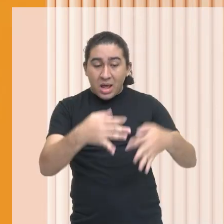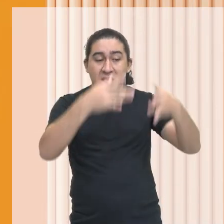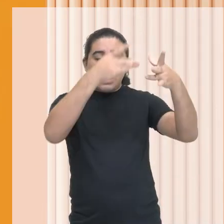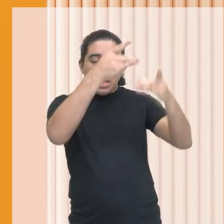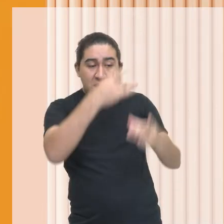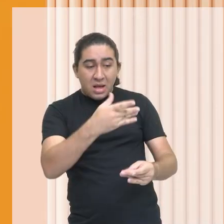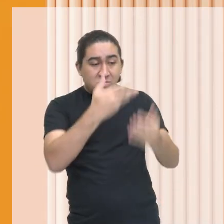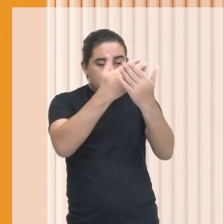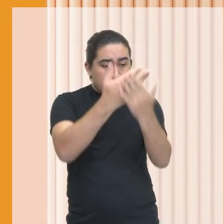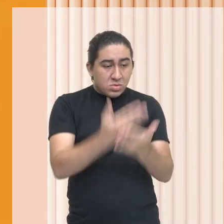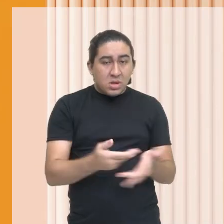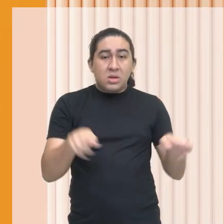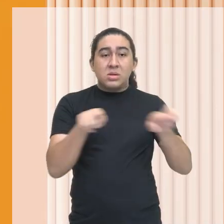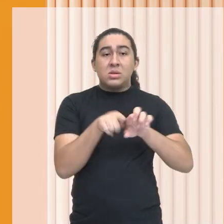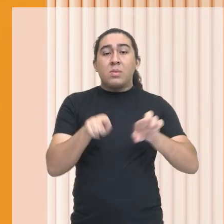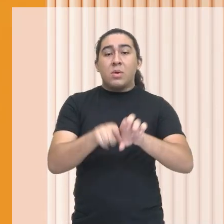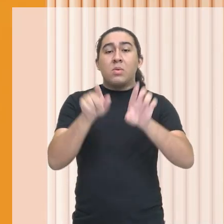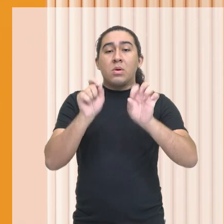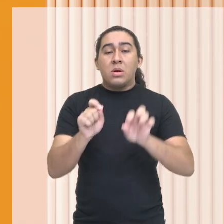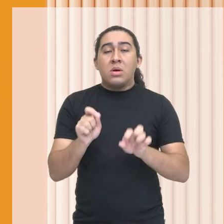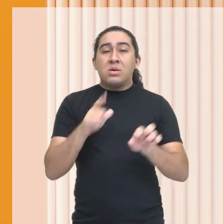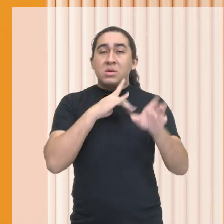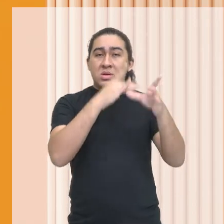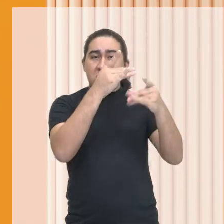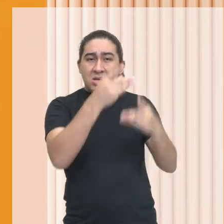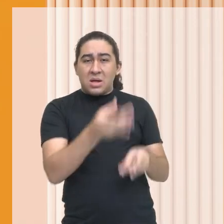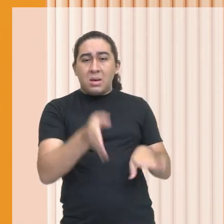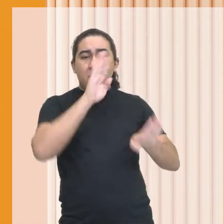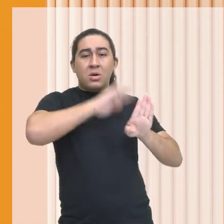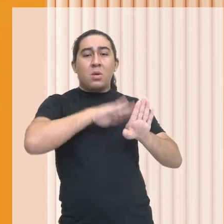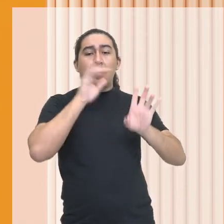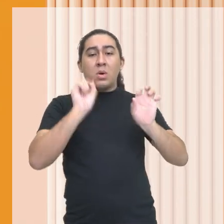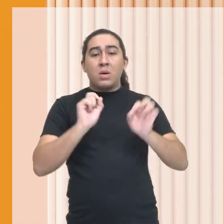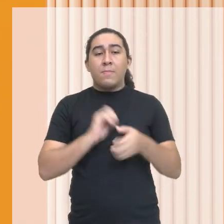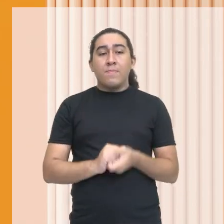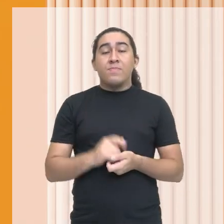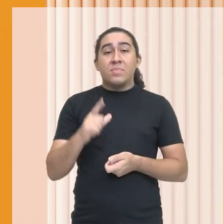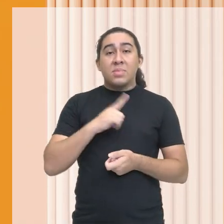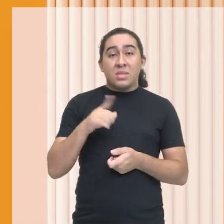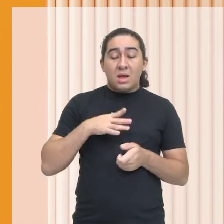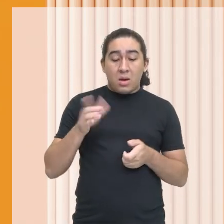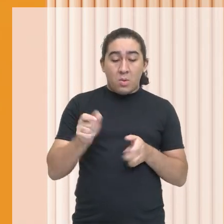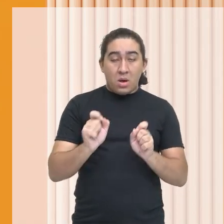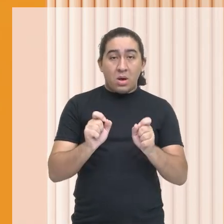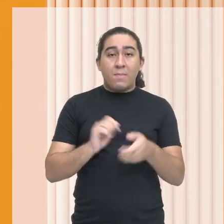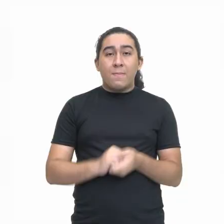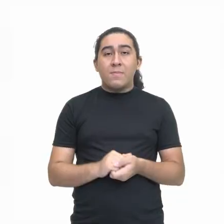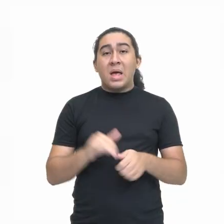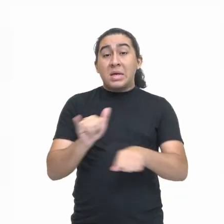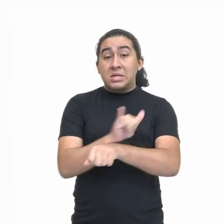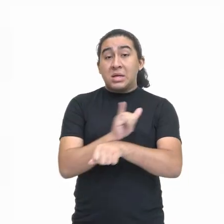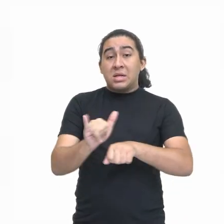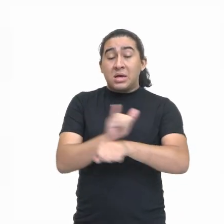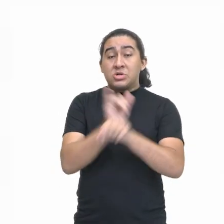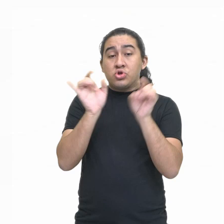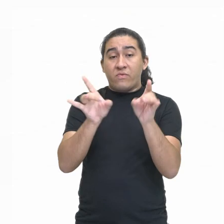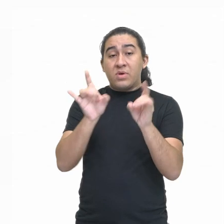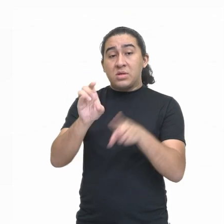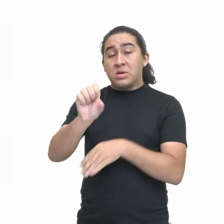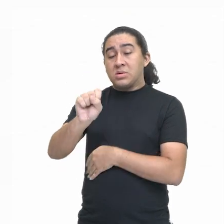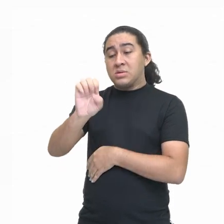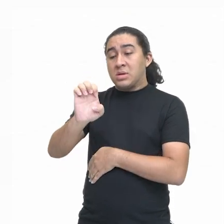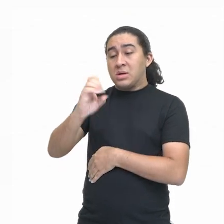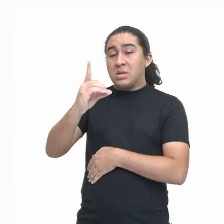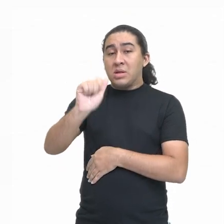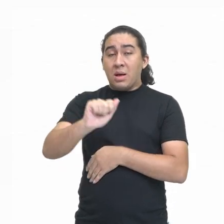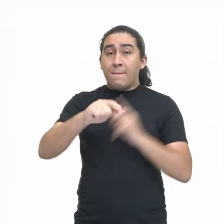um pouco mais, né, nas entrelinhas a questão da Rota da Seda, né? Vamos lá. A Rota da